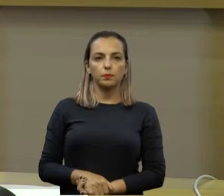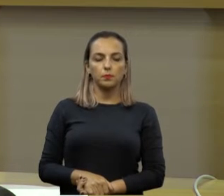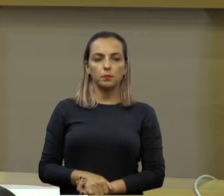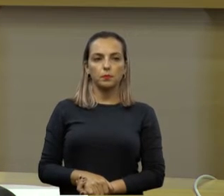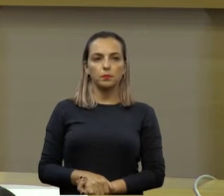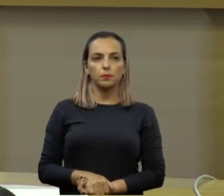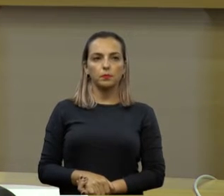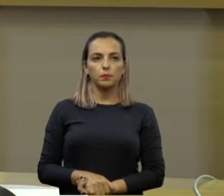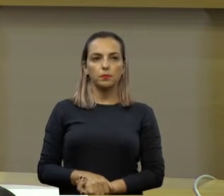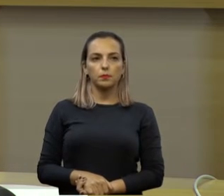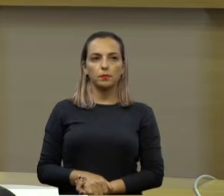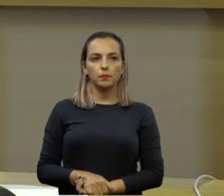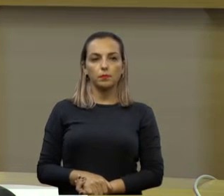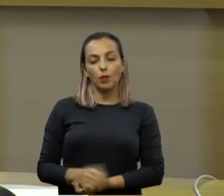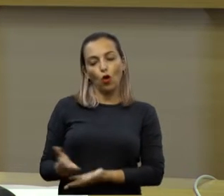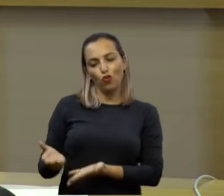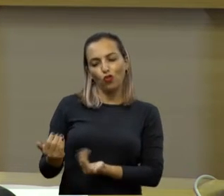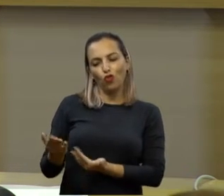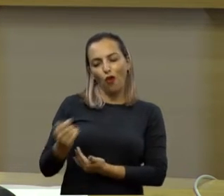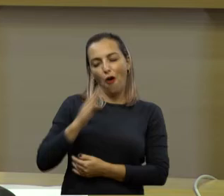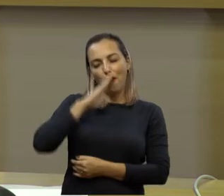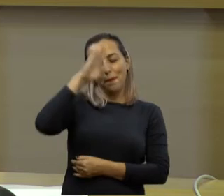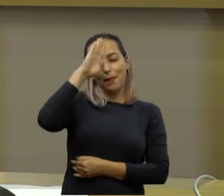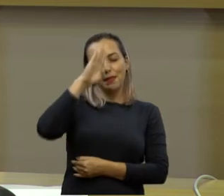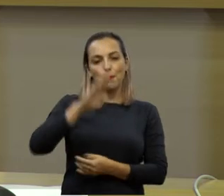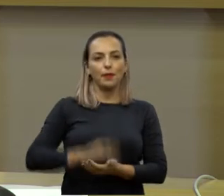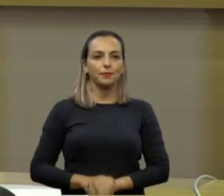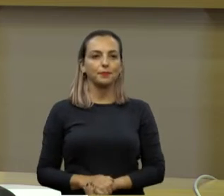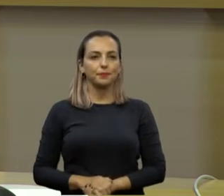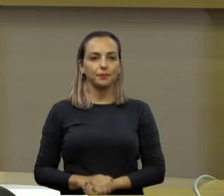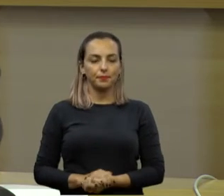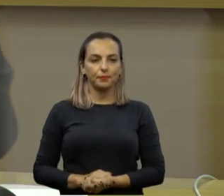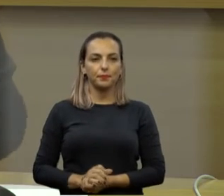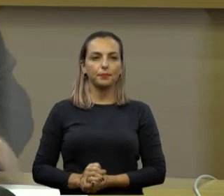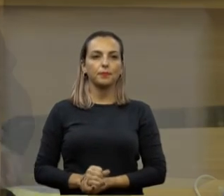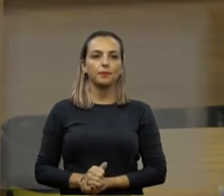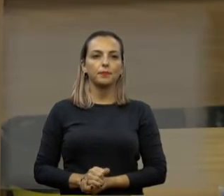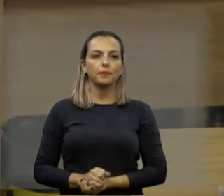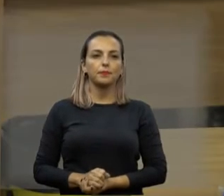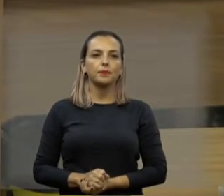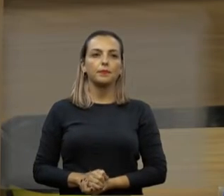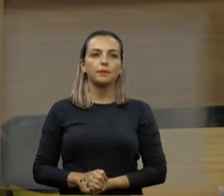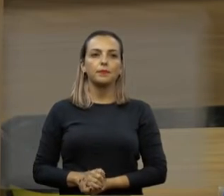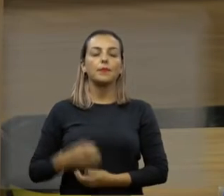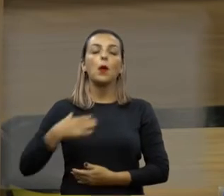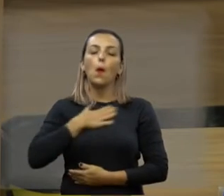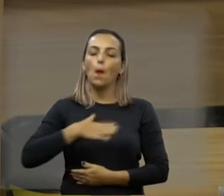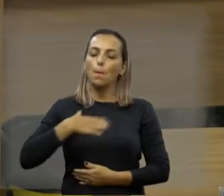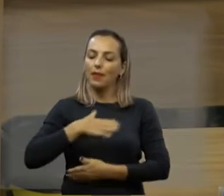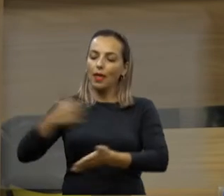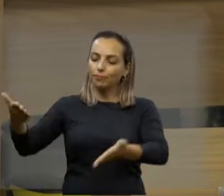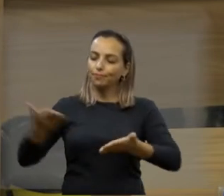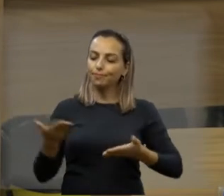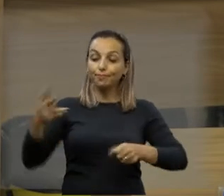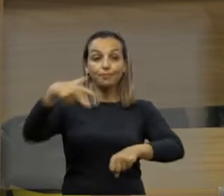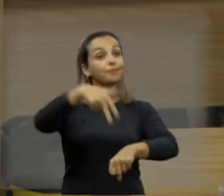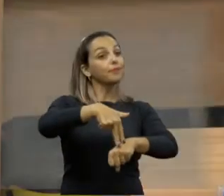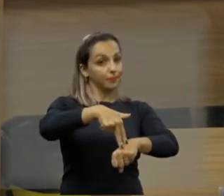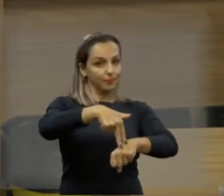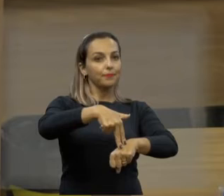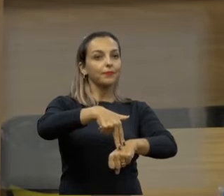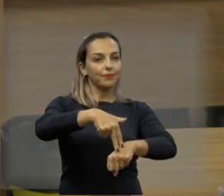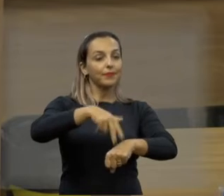a preferência pelos mais jovens sei se é um prazer tê-la nessa casa queria